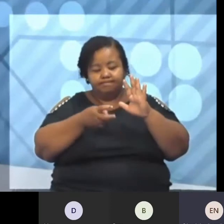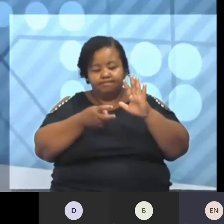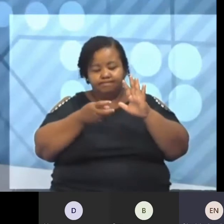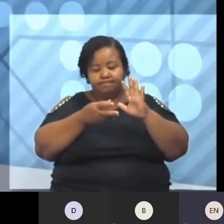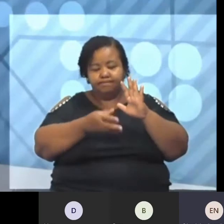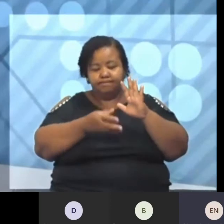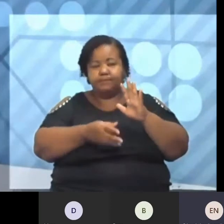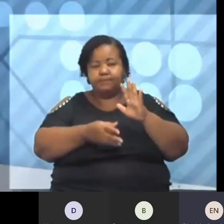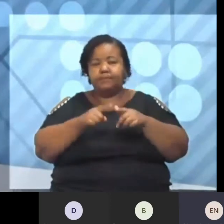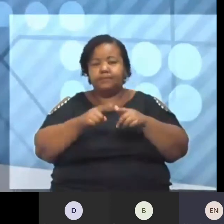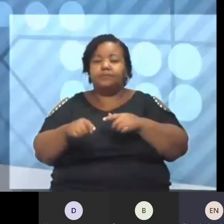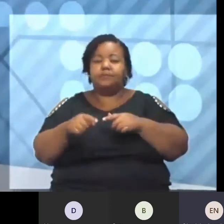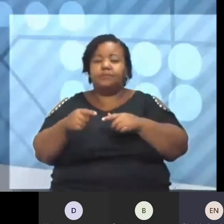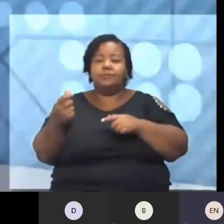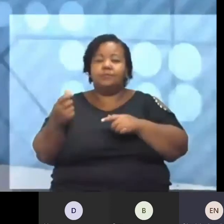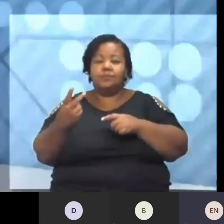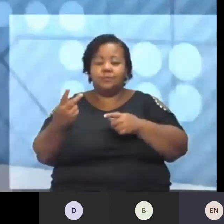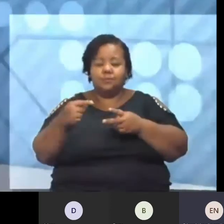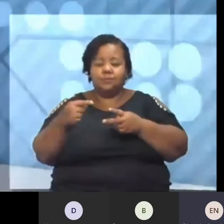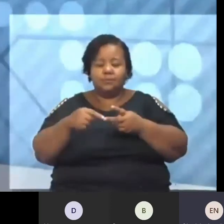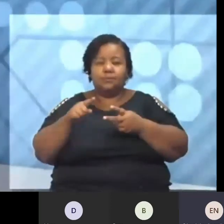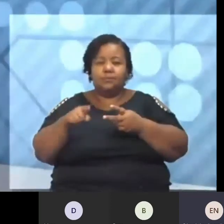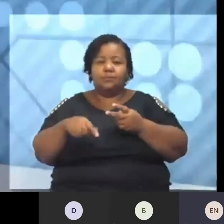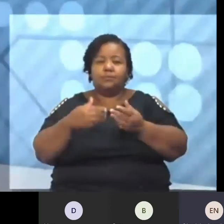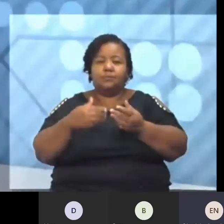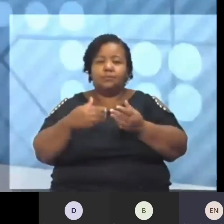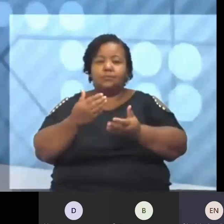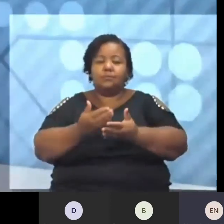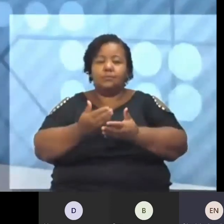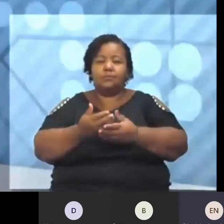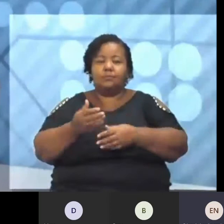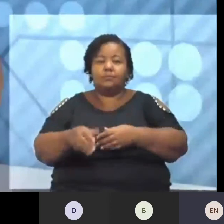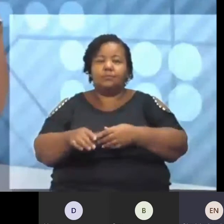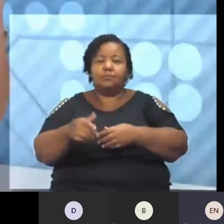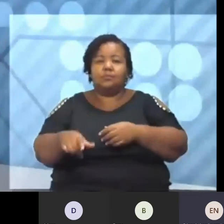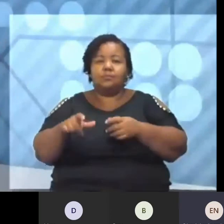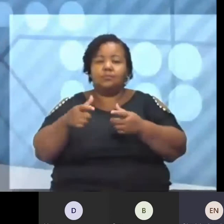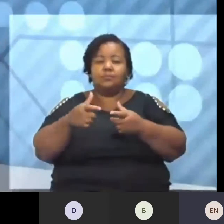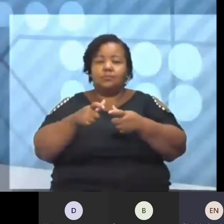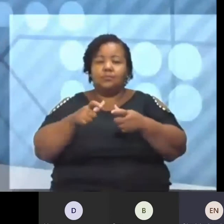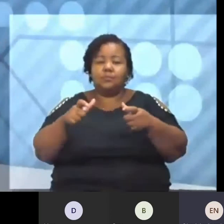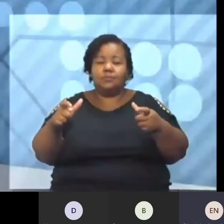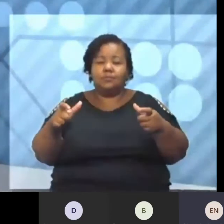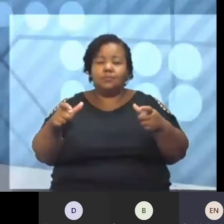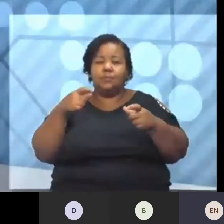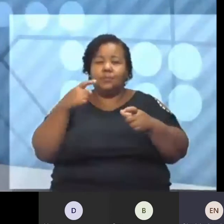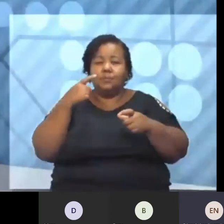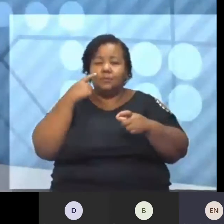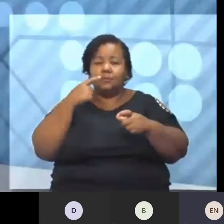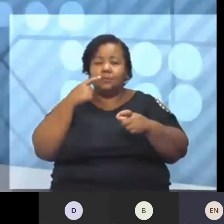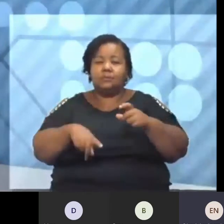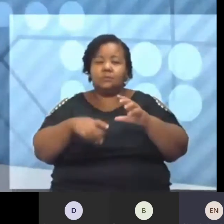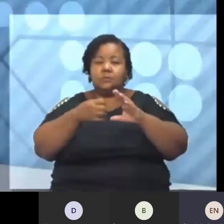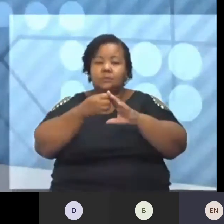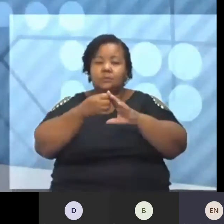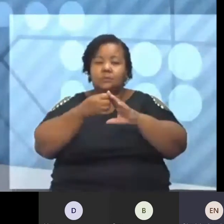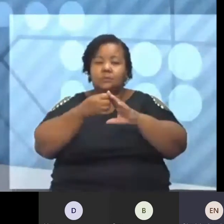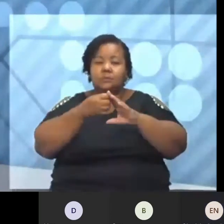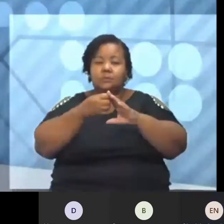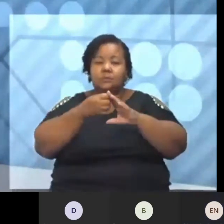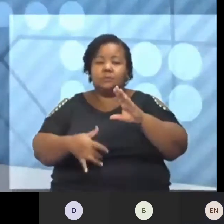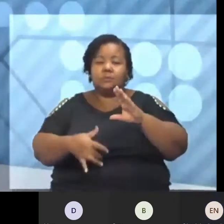aí. E o procedimento 2, que é o estudo anatômico, é o estudo macroscópico, onde você verá as características de